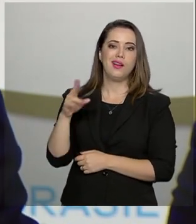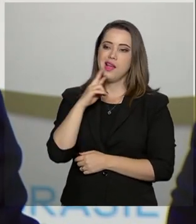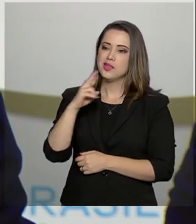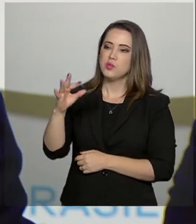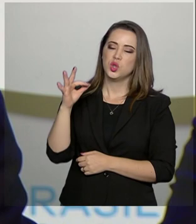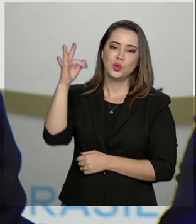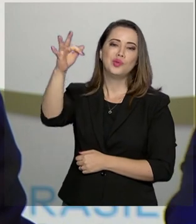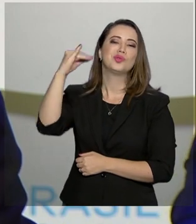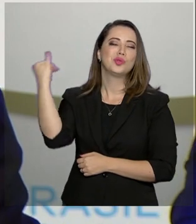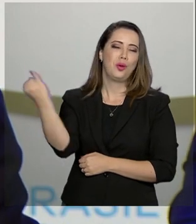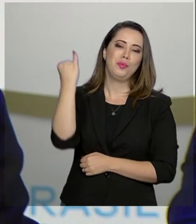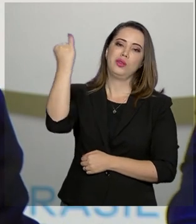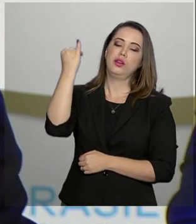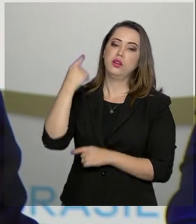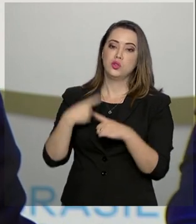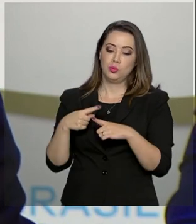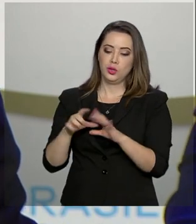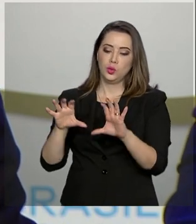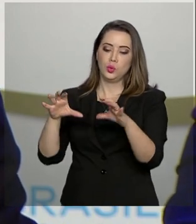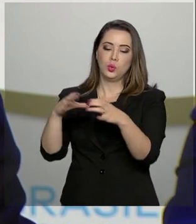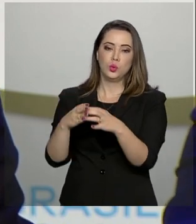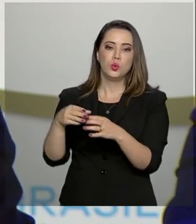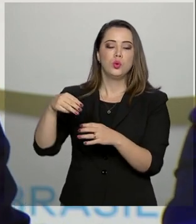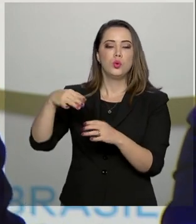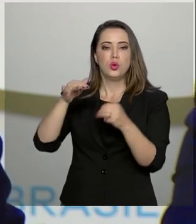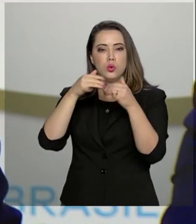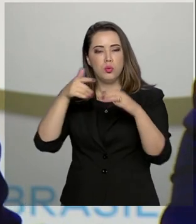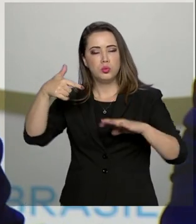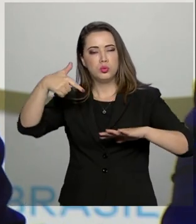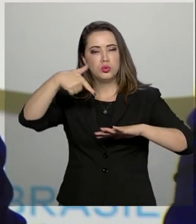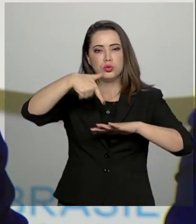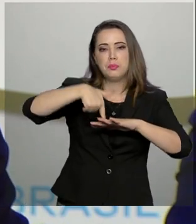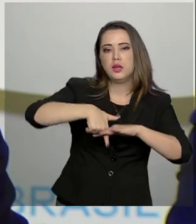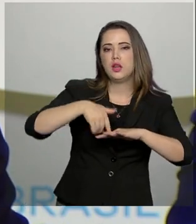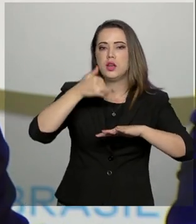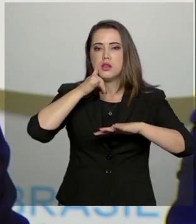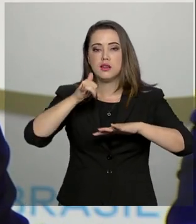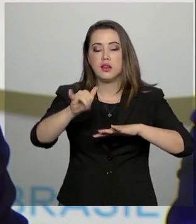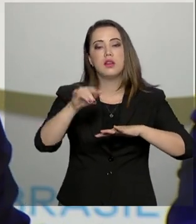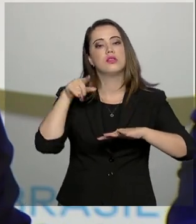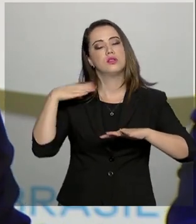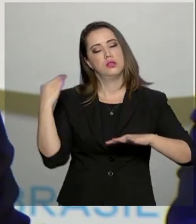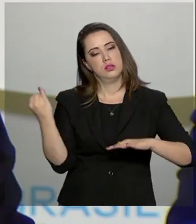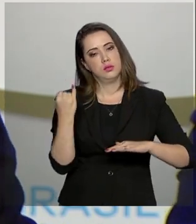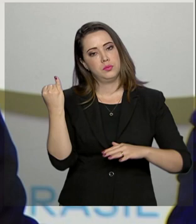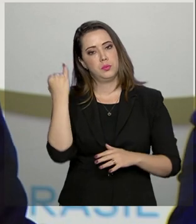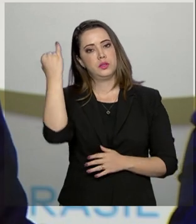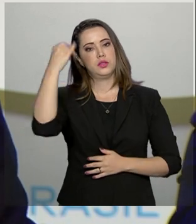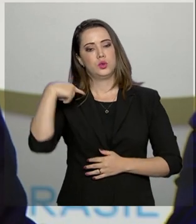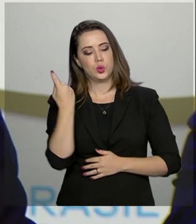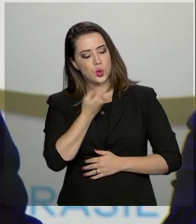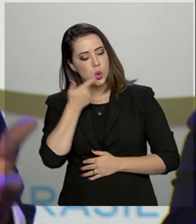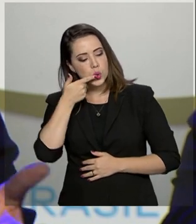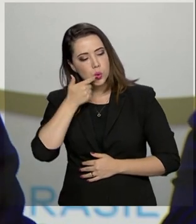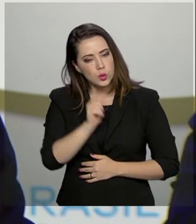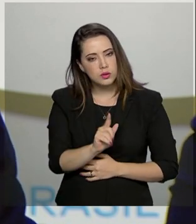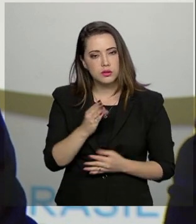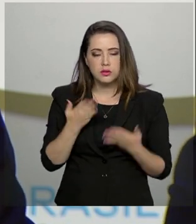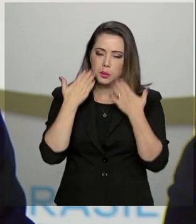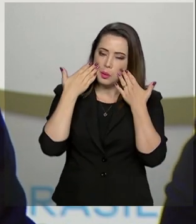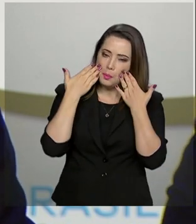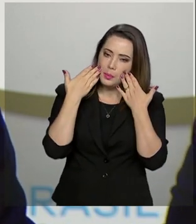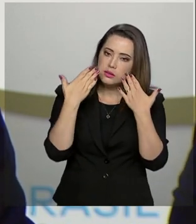E eu acho que isso, no setor de Minas e Energia, como também nos outros setores do governo, nós temos alcançado e temos